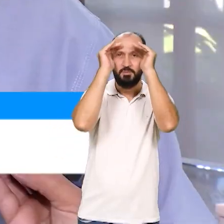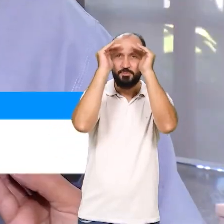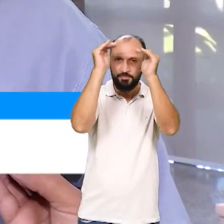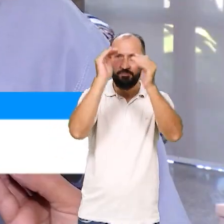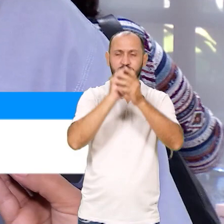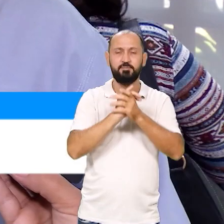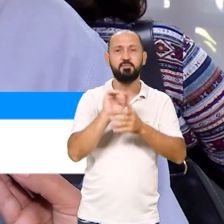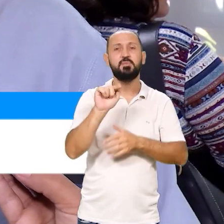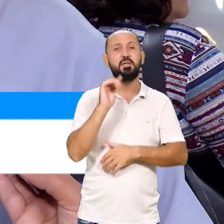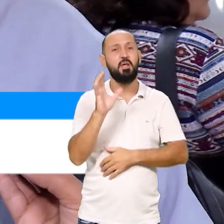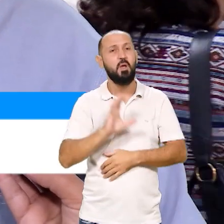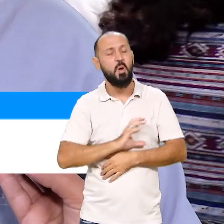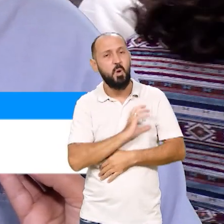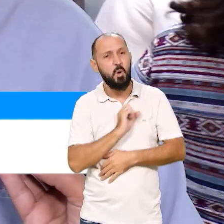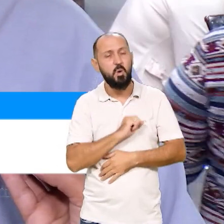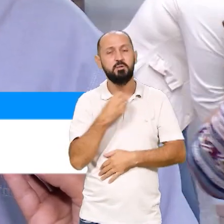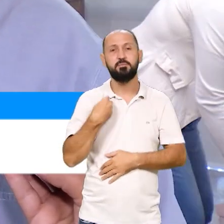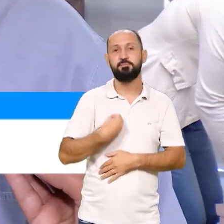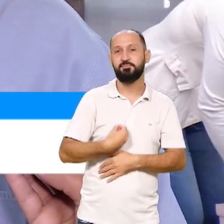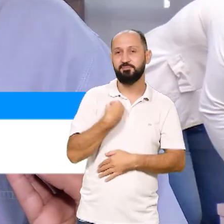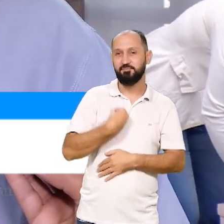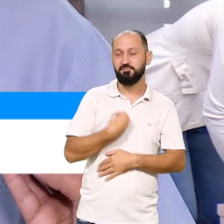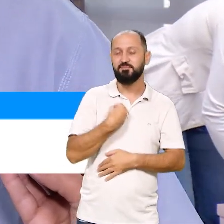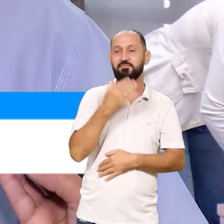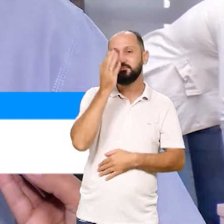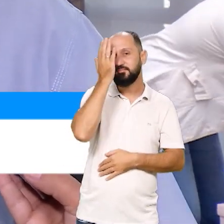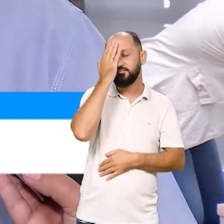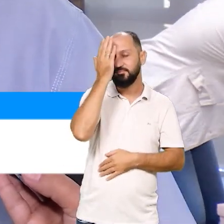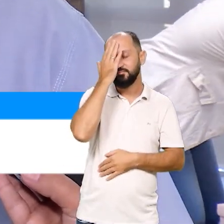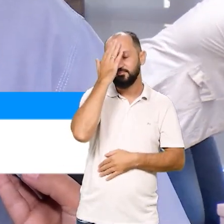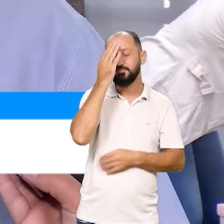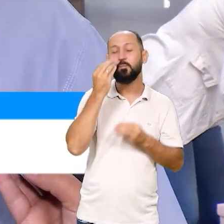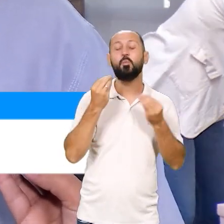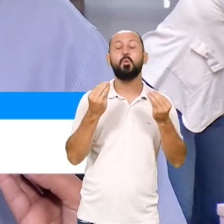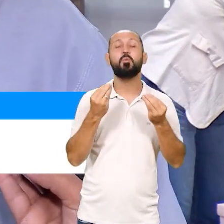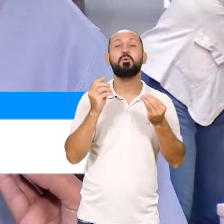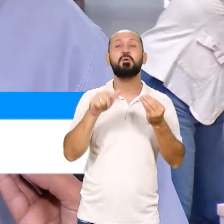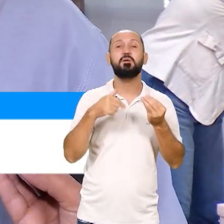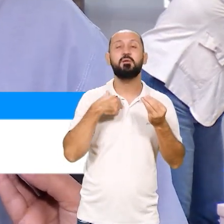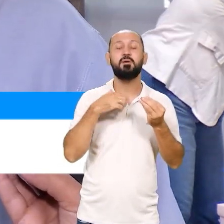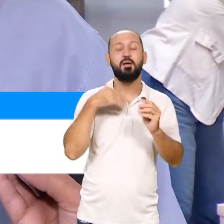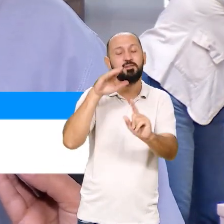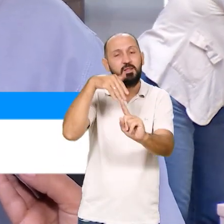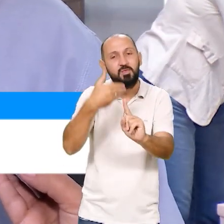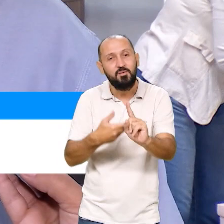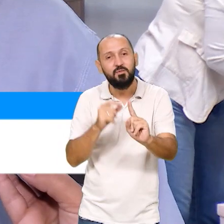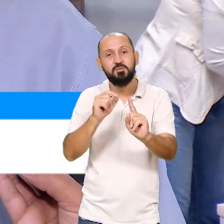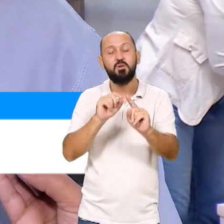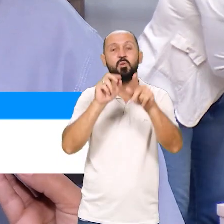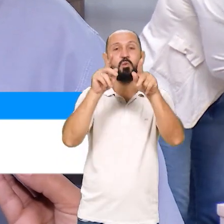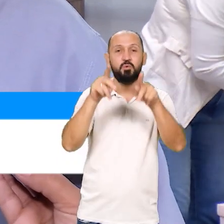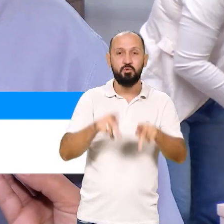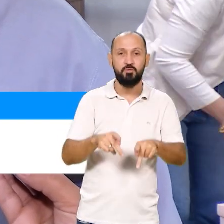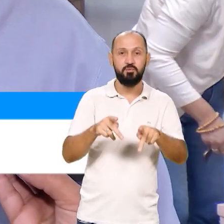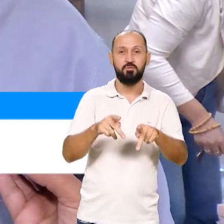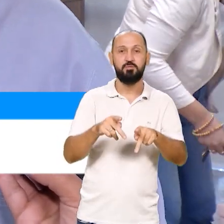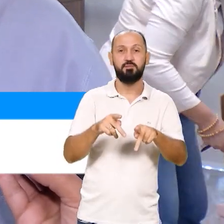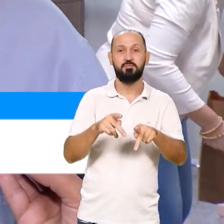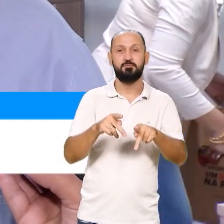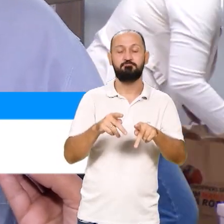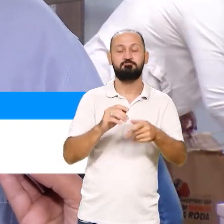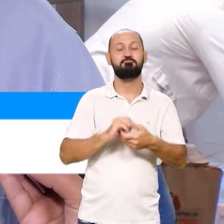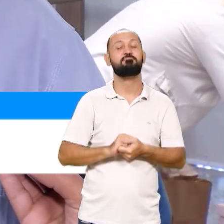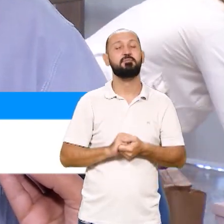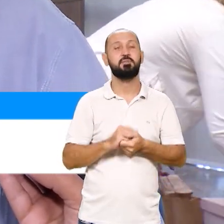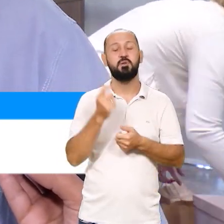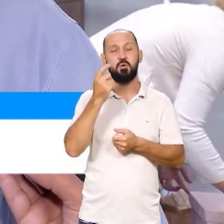É um momento de devoção onde quem gosta, quem participa, sabe o tamanho que é essa devoção desse